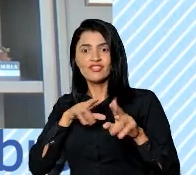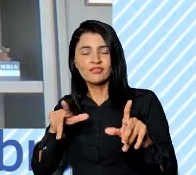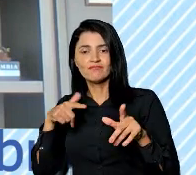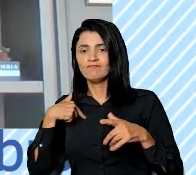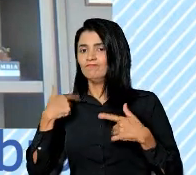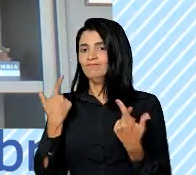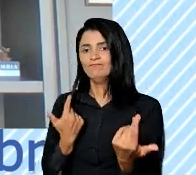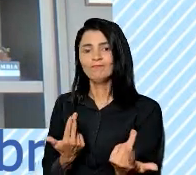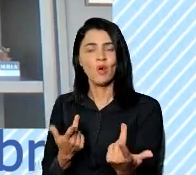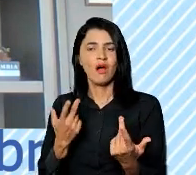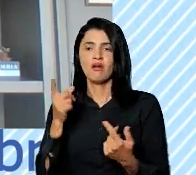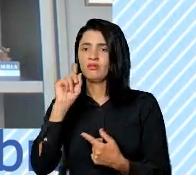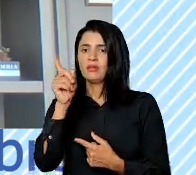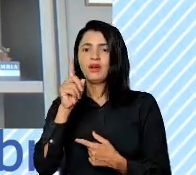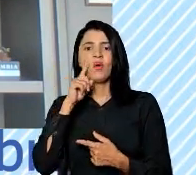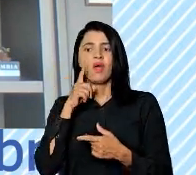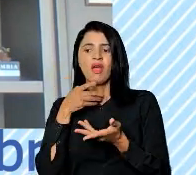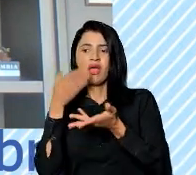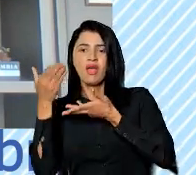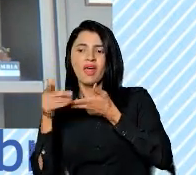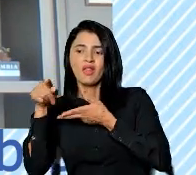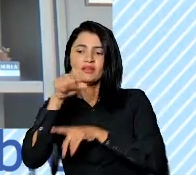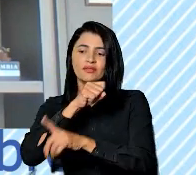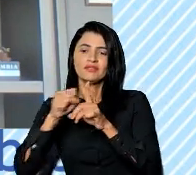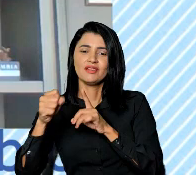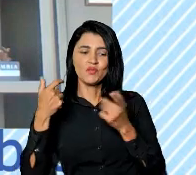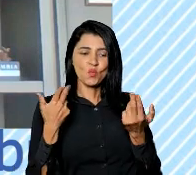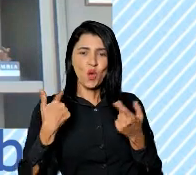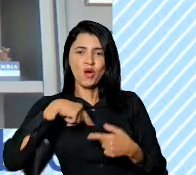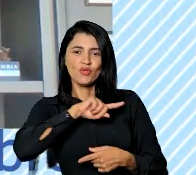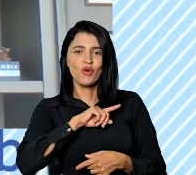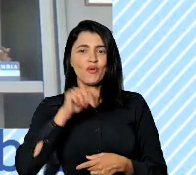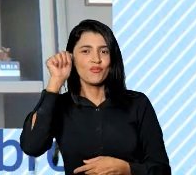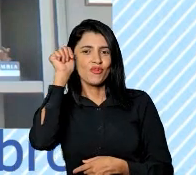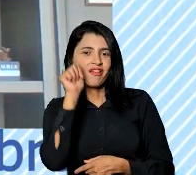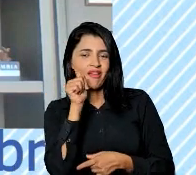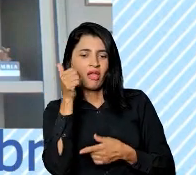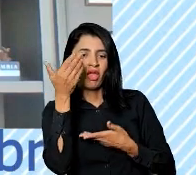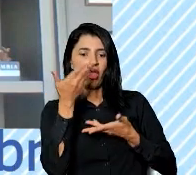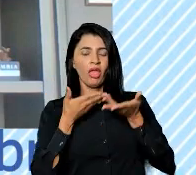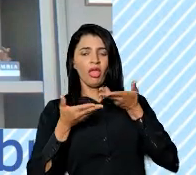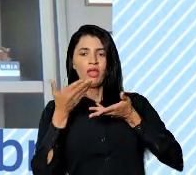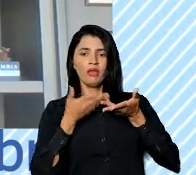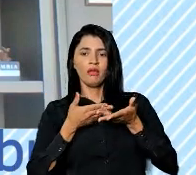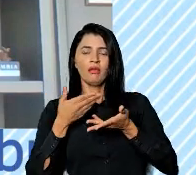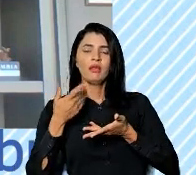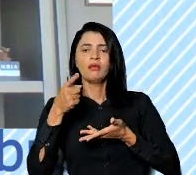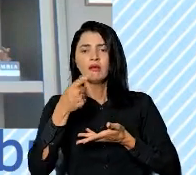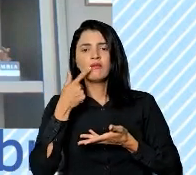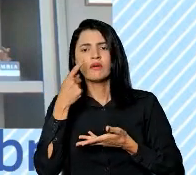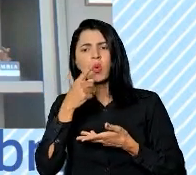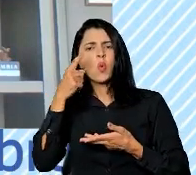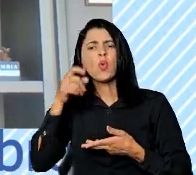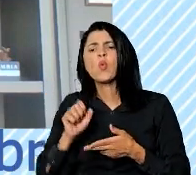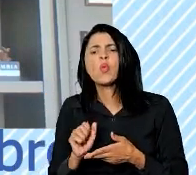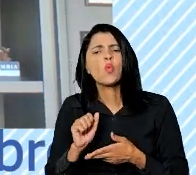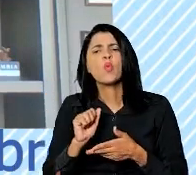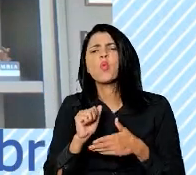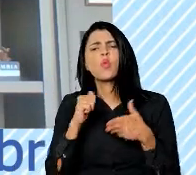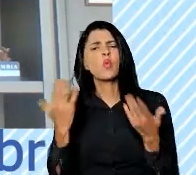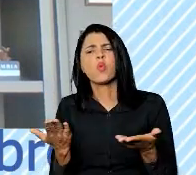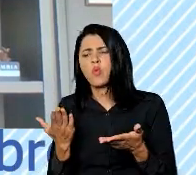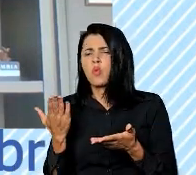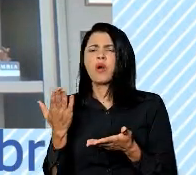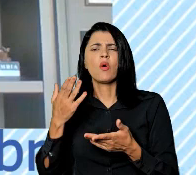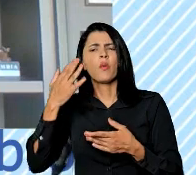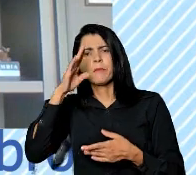são tratados na sociedade da forma como nós, mulheres, somos tratadas, dissessem quais políticas eram principais, dissessem quais